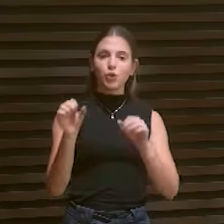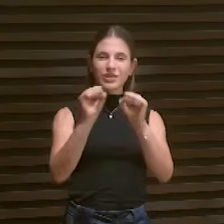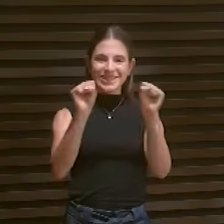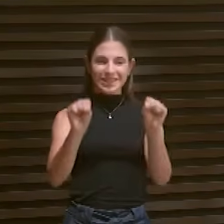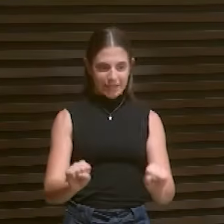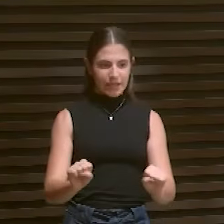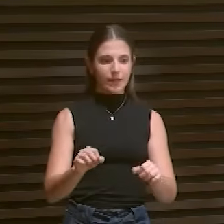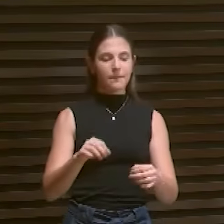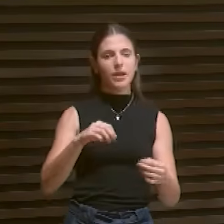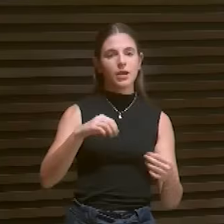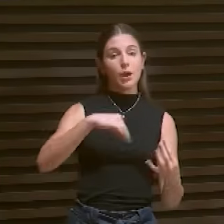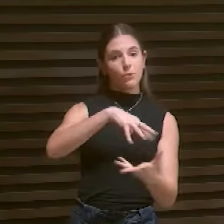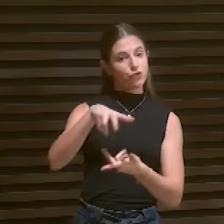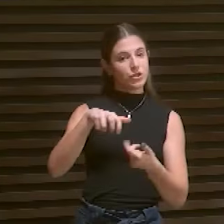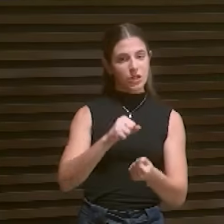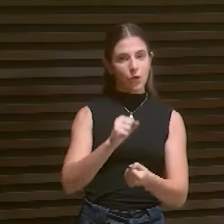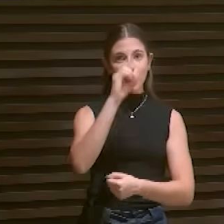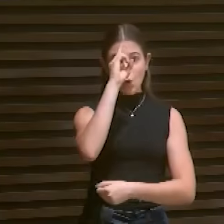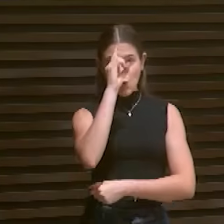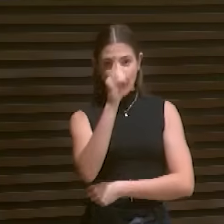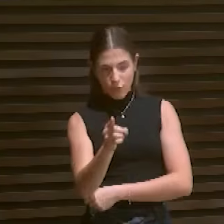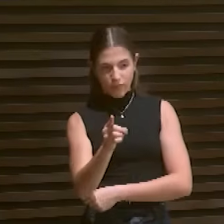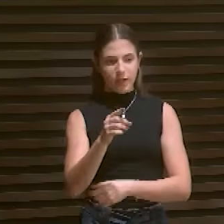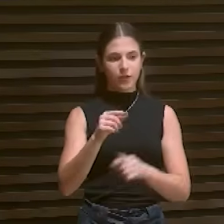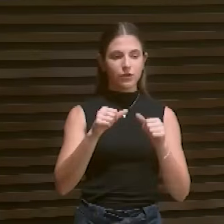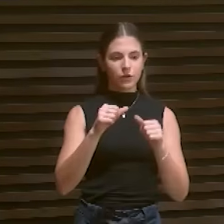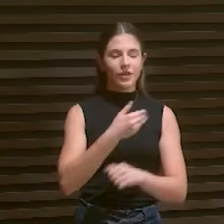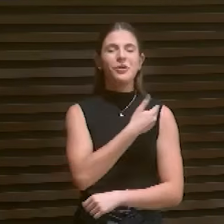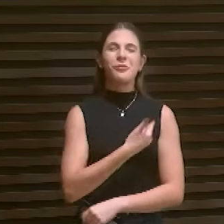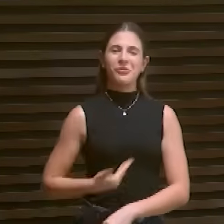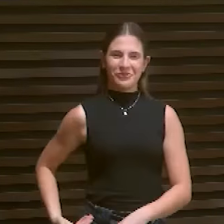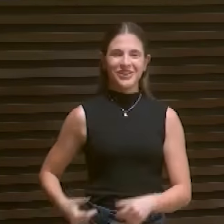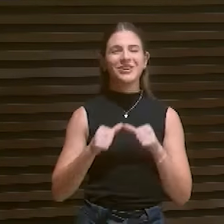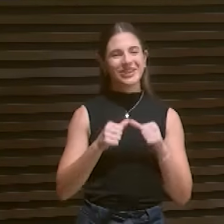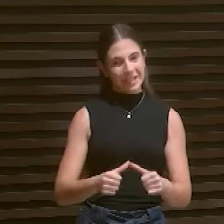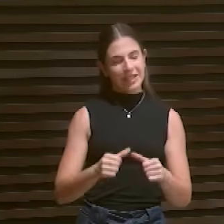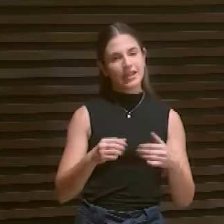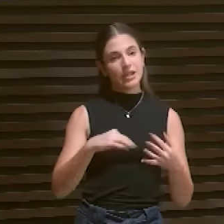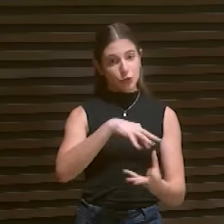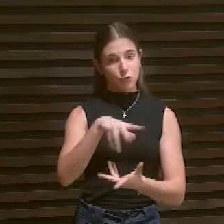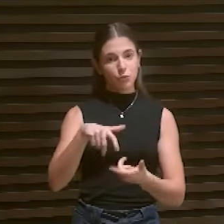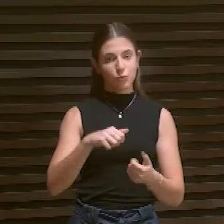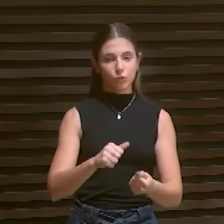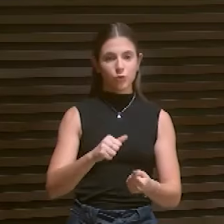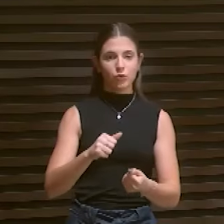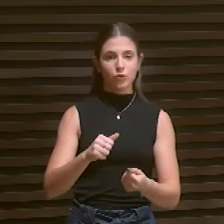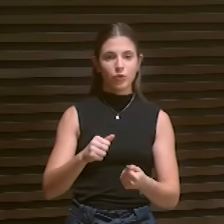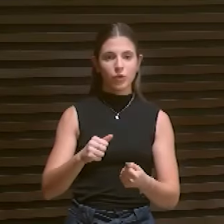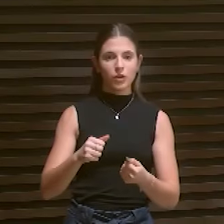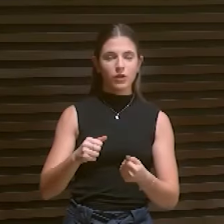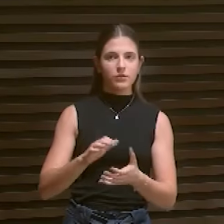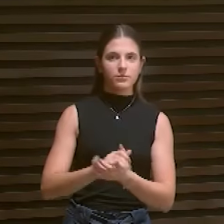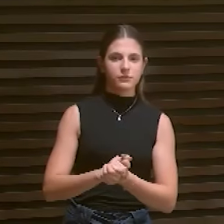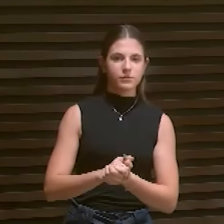um governo deste mundo, que está contrário às questões relacionadas a Deus, aos preceitos de Deus